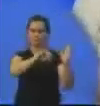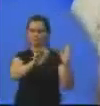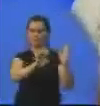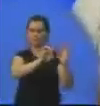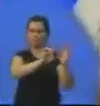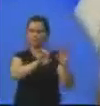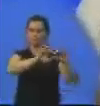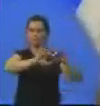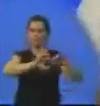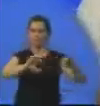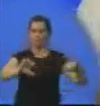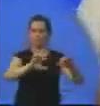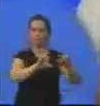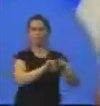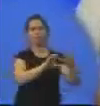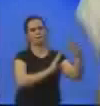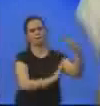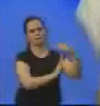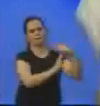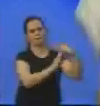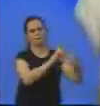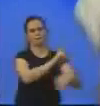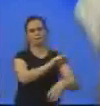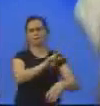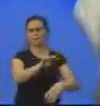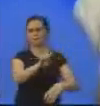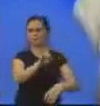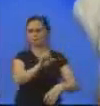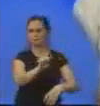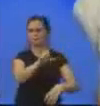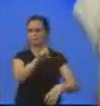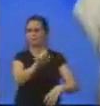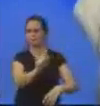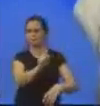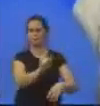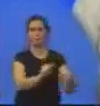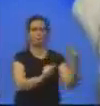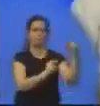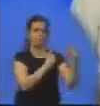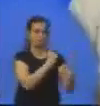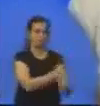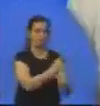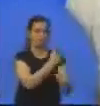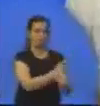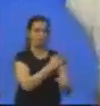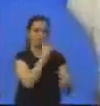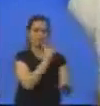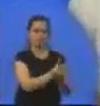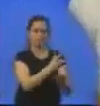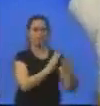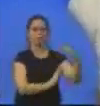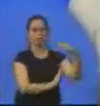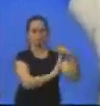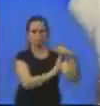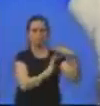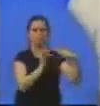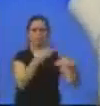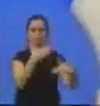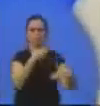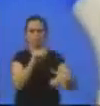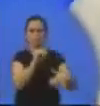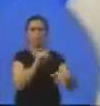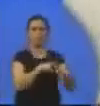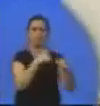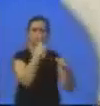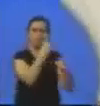separadas, e aí eu vou calcular o limite das derivadas. E o limite da derivada vai ser exatamente o mesmo limite da função. Então,